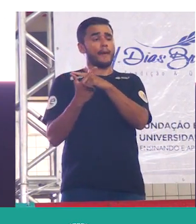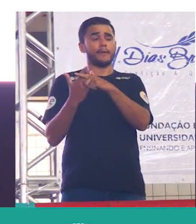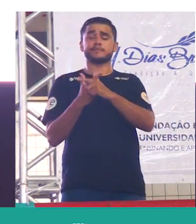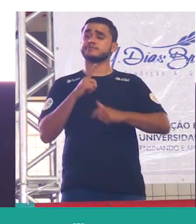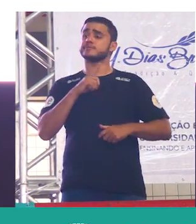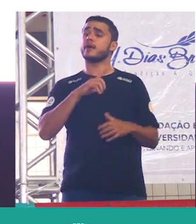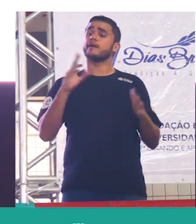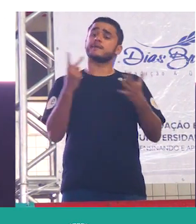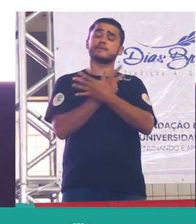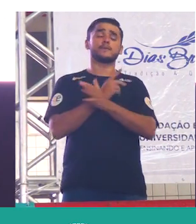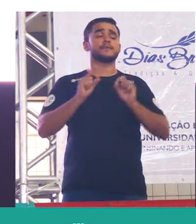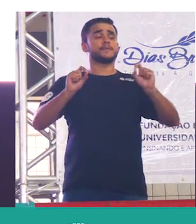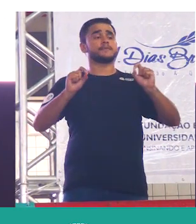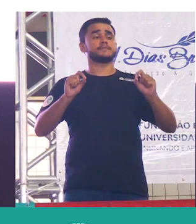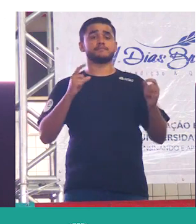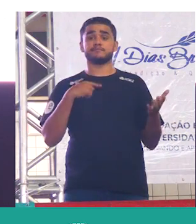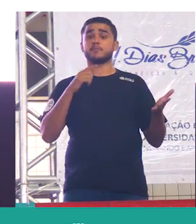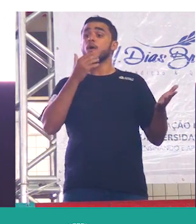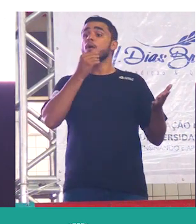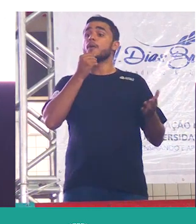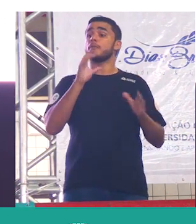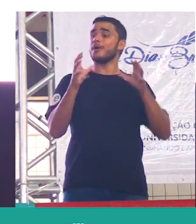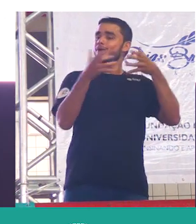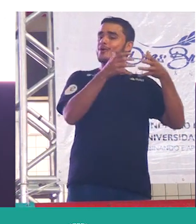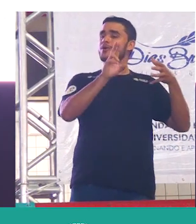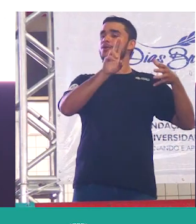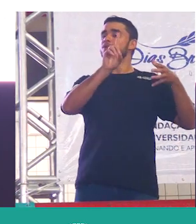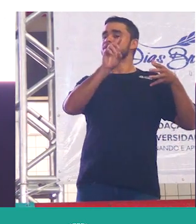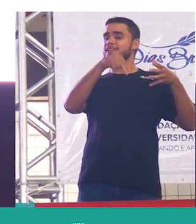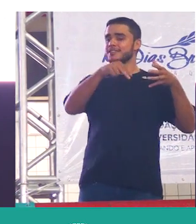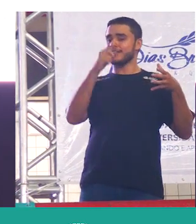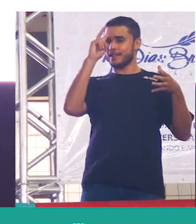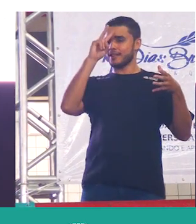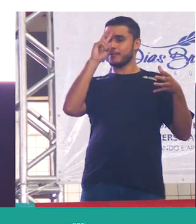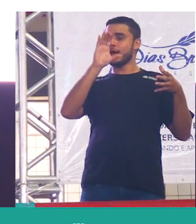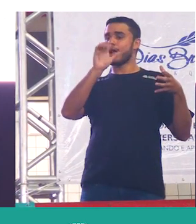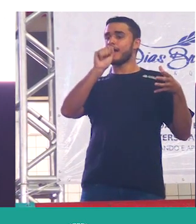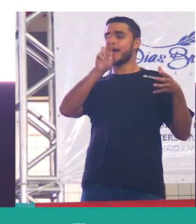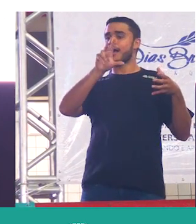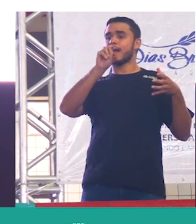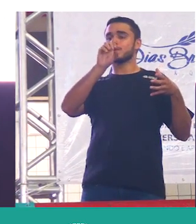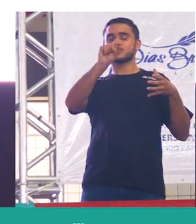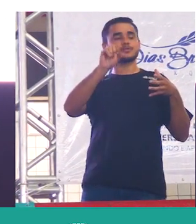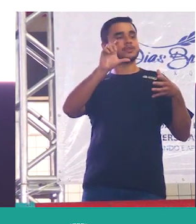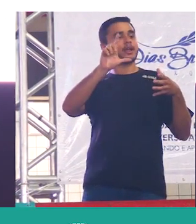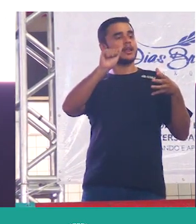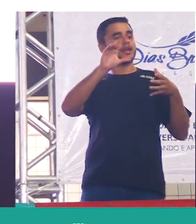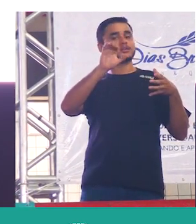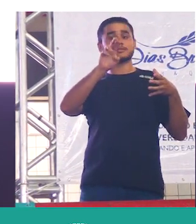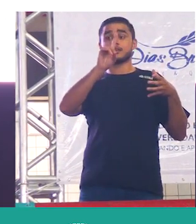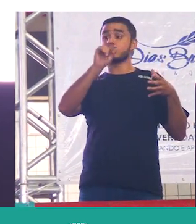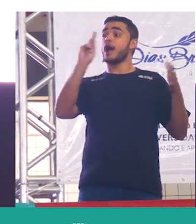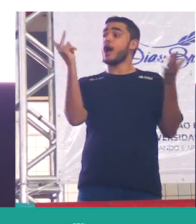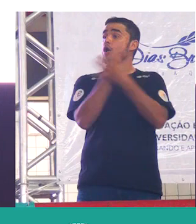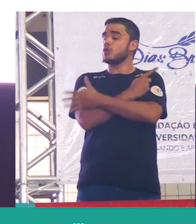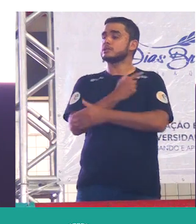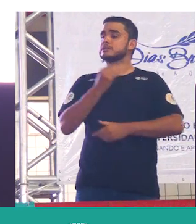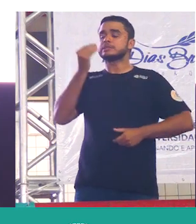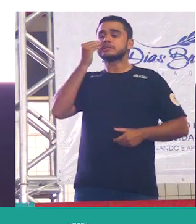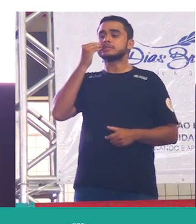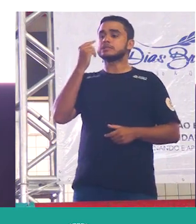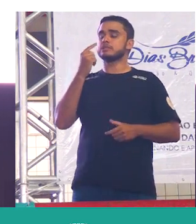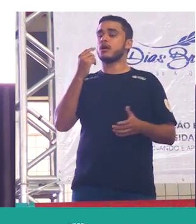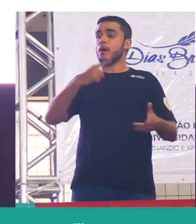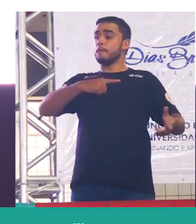eis que o Carlos Lacerda, do qual eu falei há pouco, sofreu um atentado.